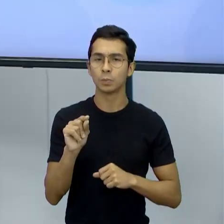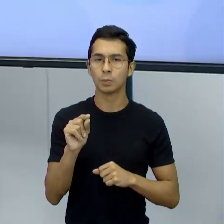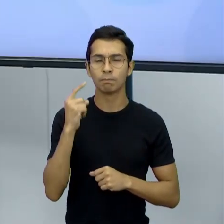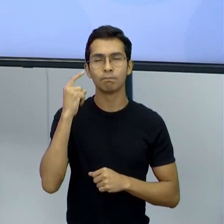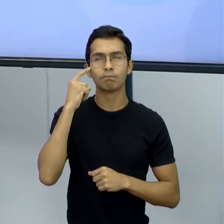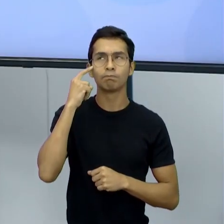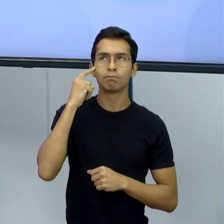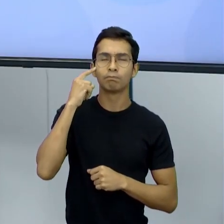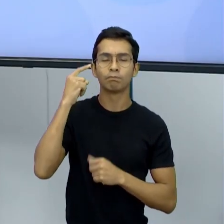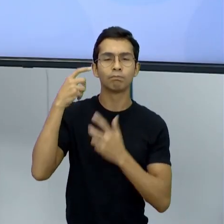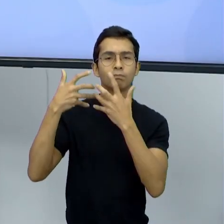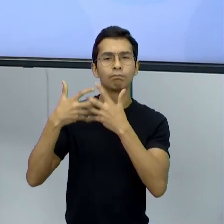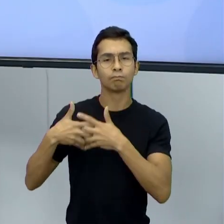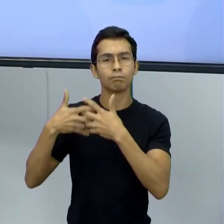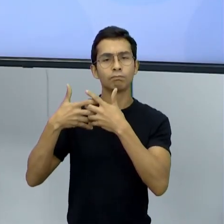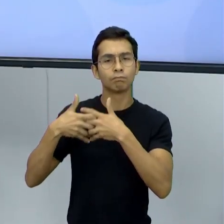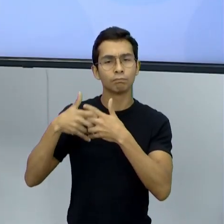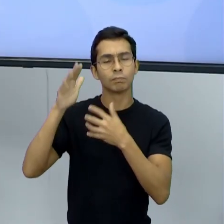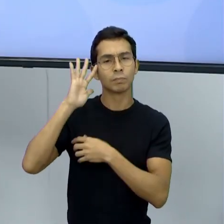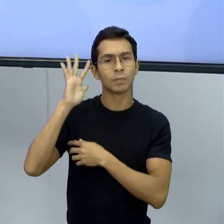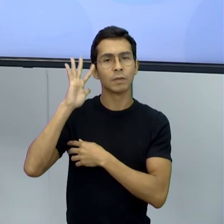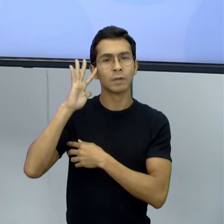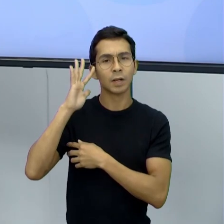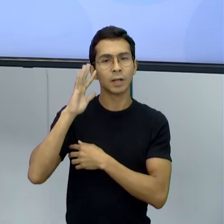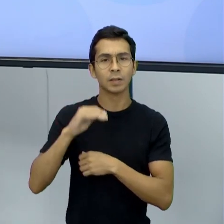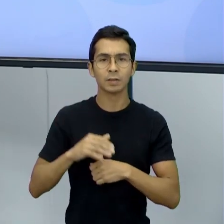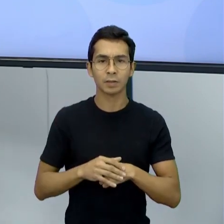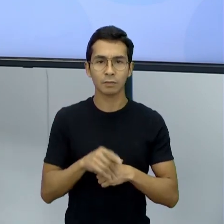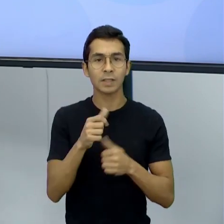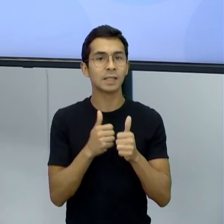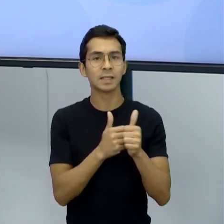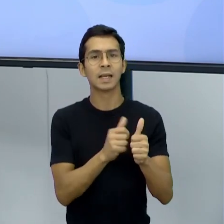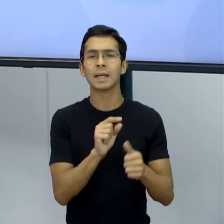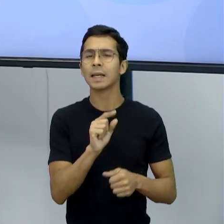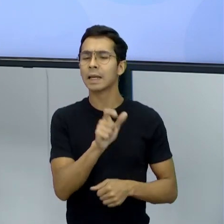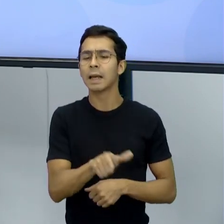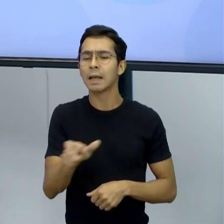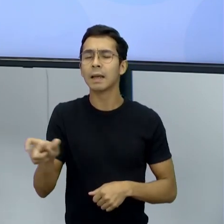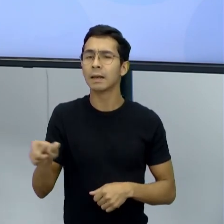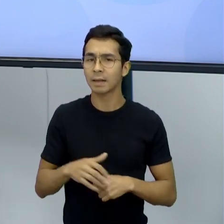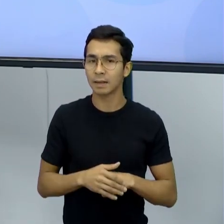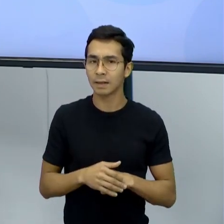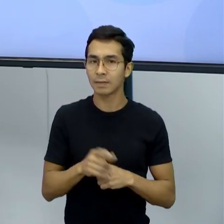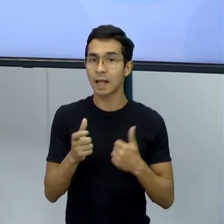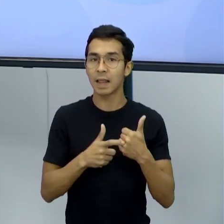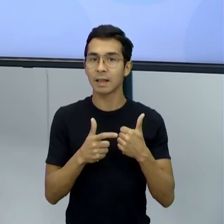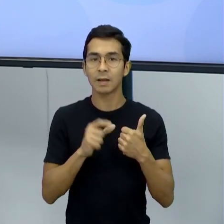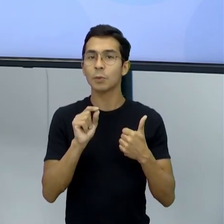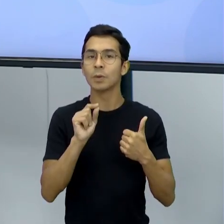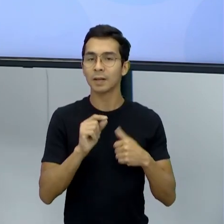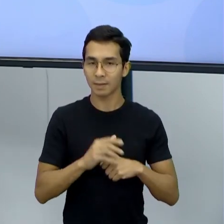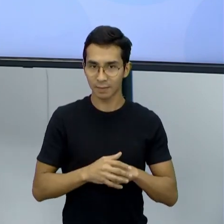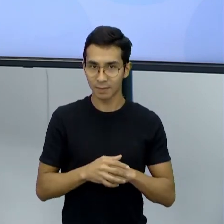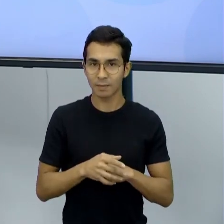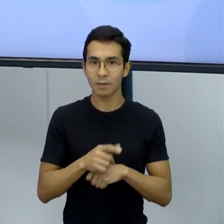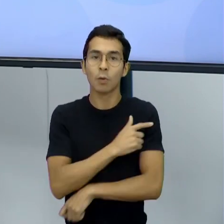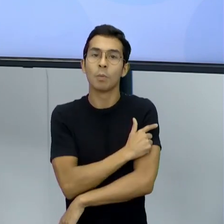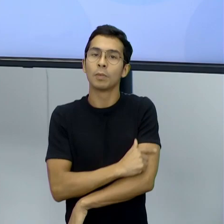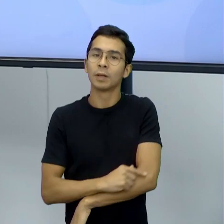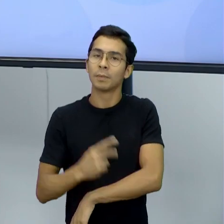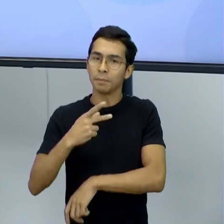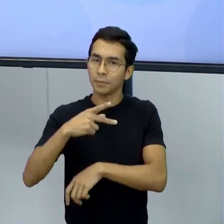reflita sobre isso. Quem você segue, no que você dá like, o que diz a seu respeito o que você faz, o seu comportamento nas